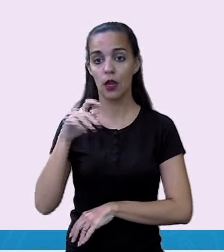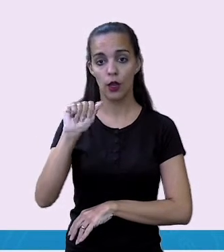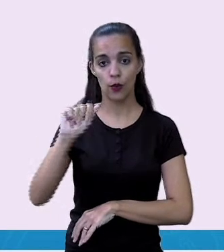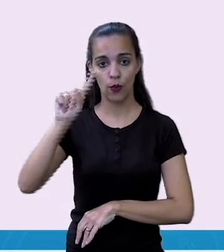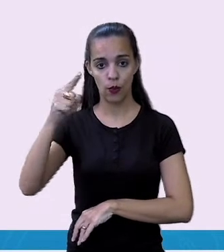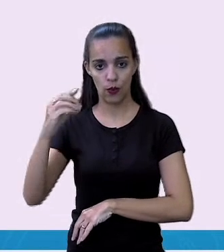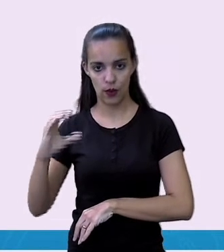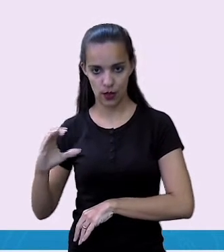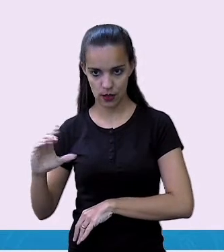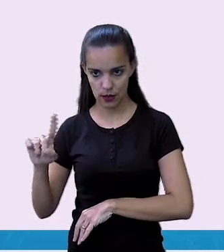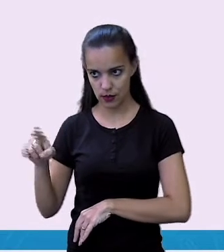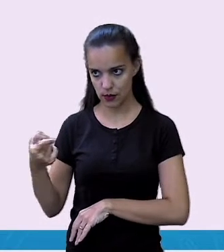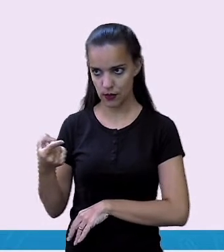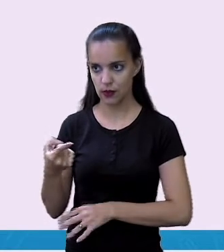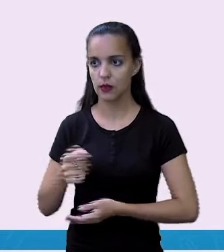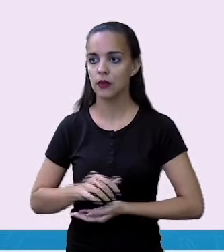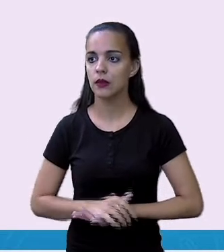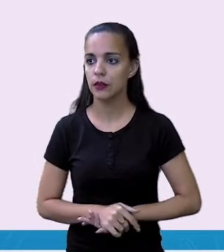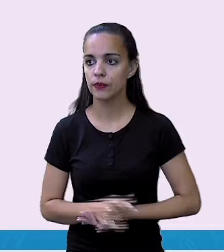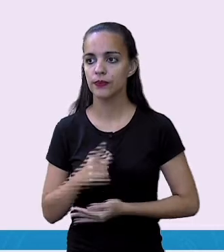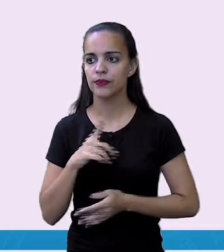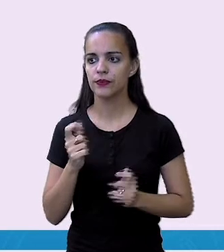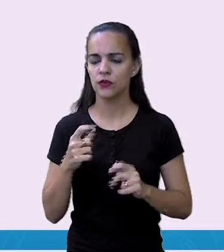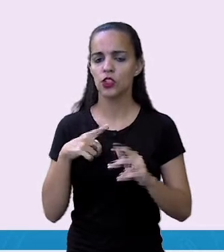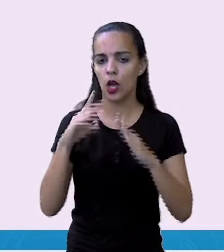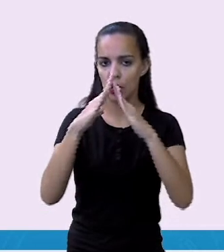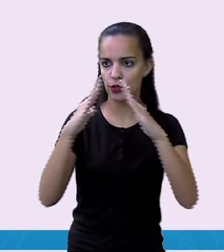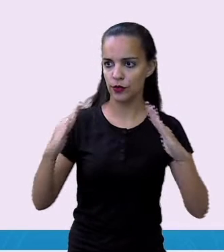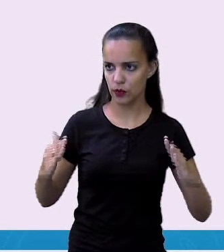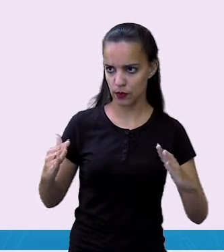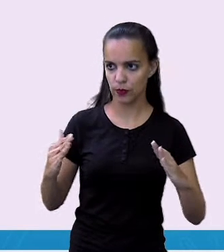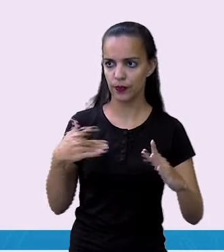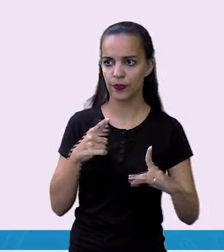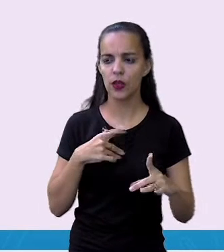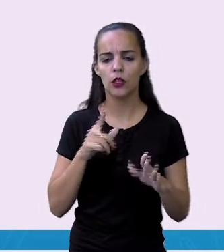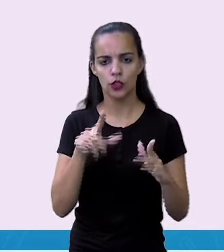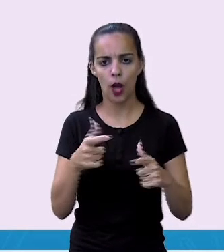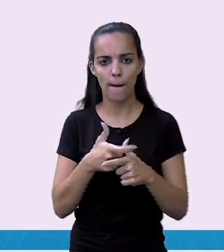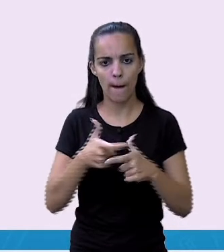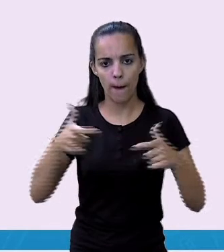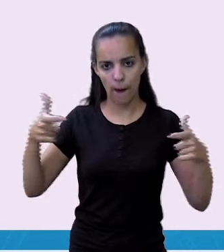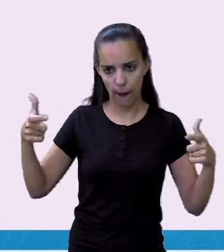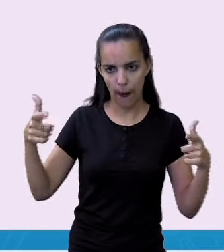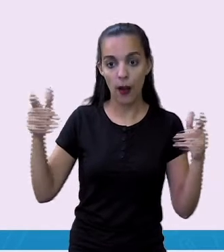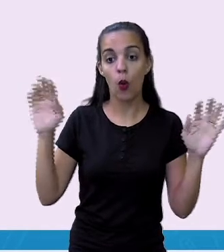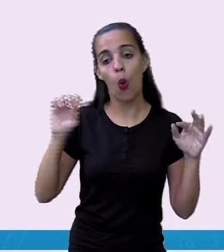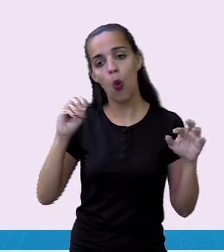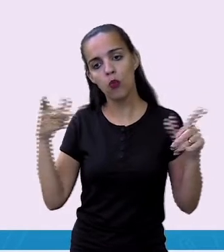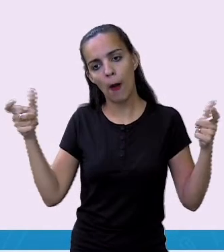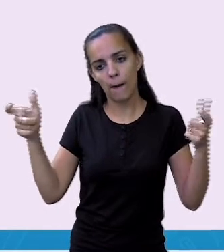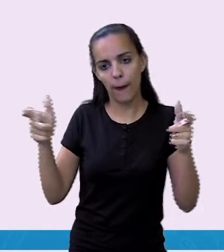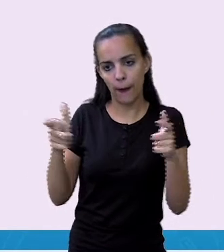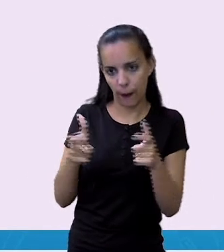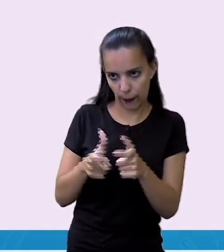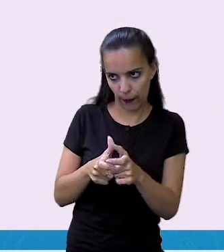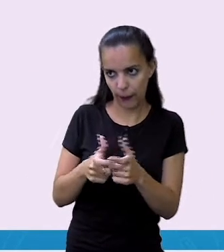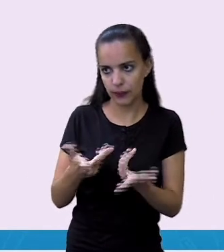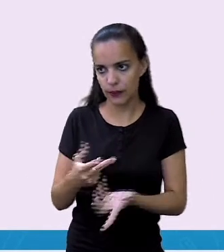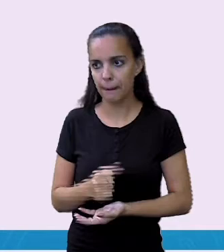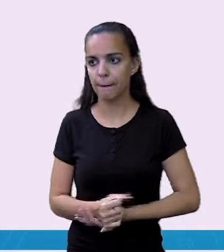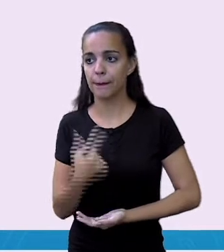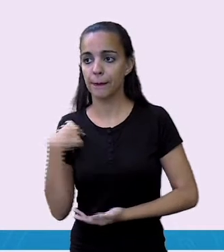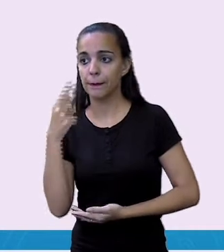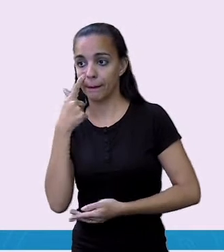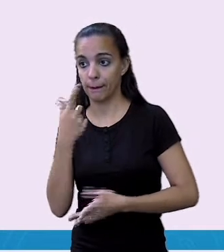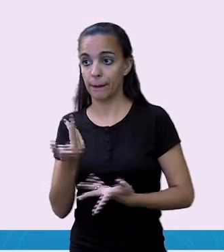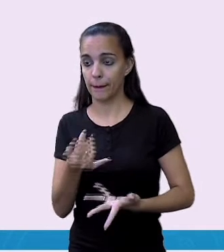para a linha C'. Então, já tive lados o quê? Proporcionais. Os ângulos da base são iguais.